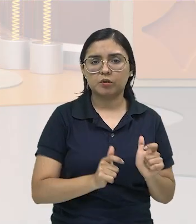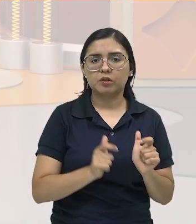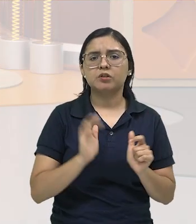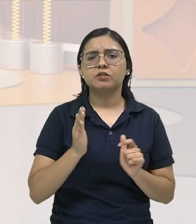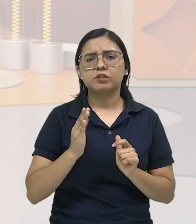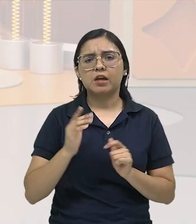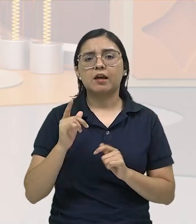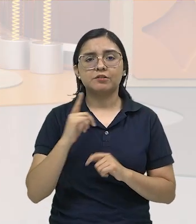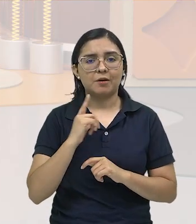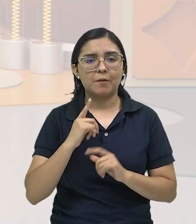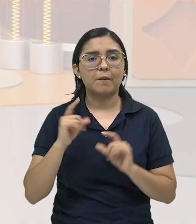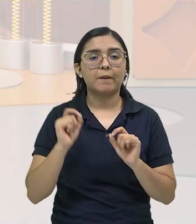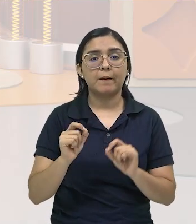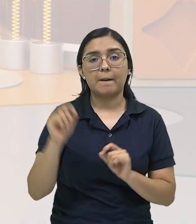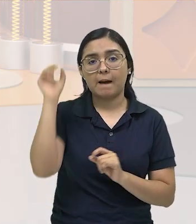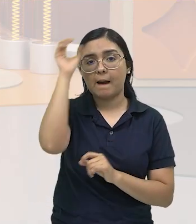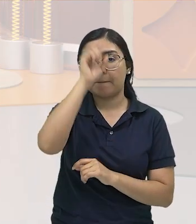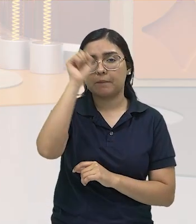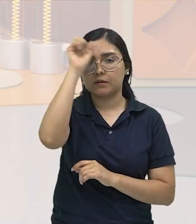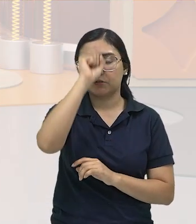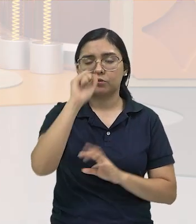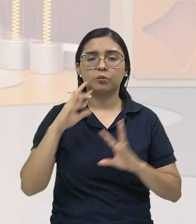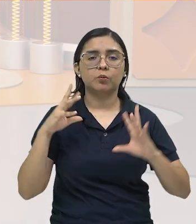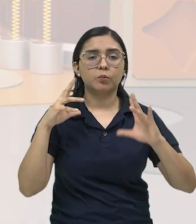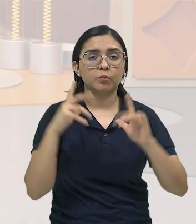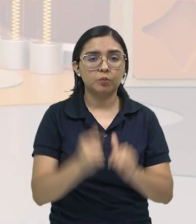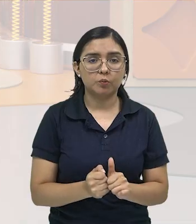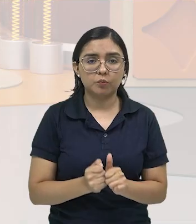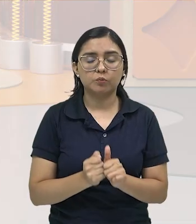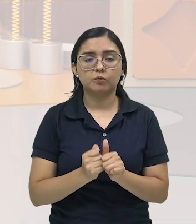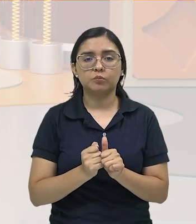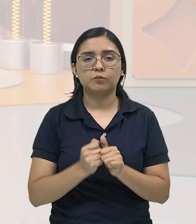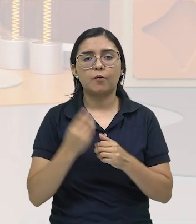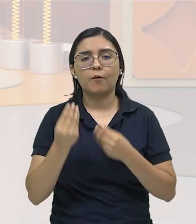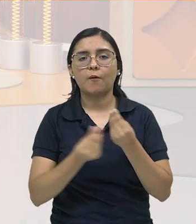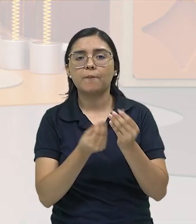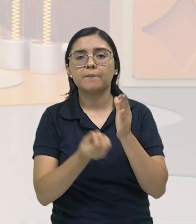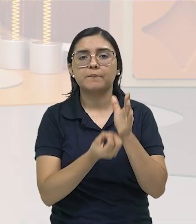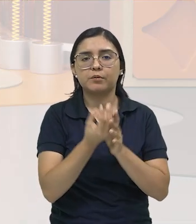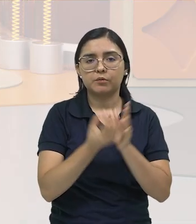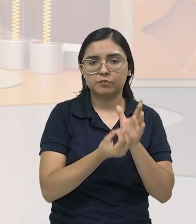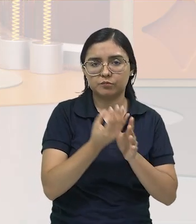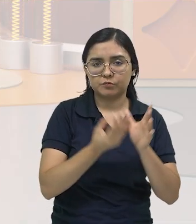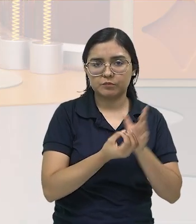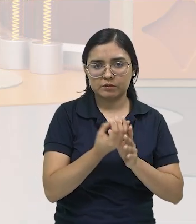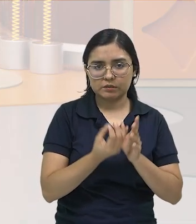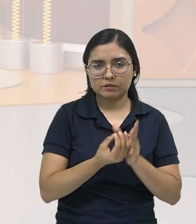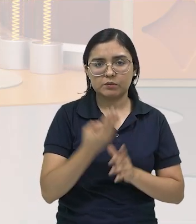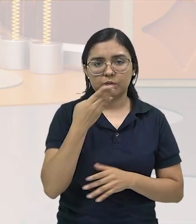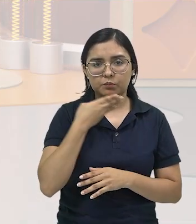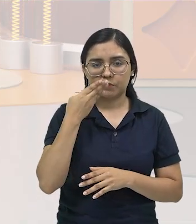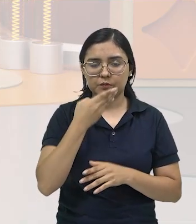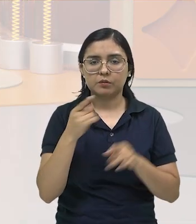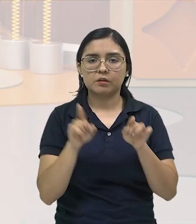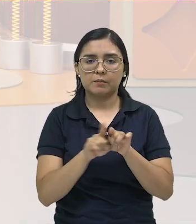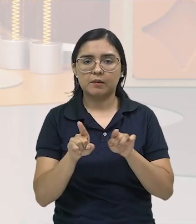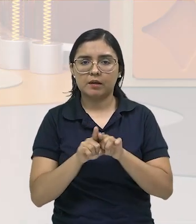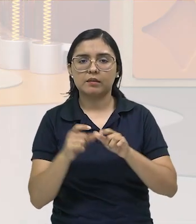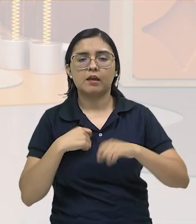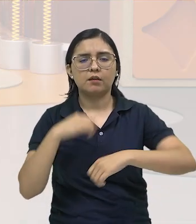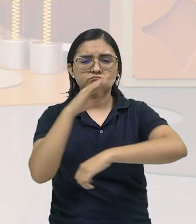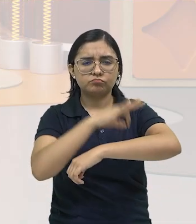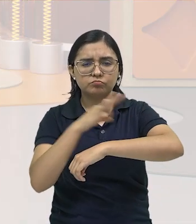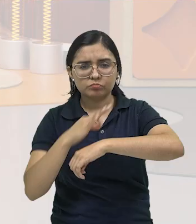aprendido tudo o que precisavam saber sobre a produção açucareira, desde os métodos de cultivo